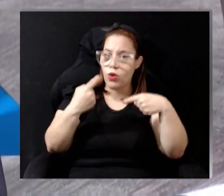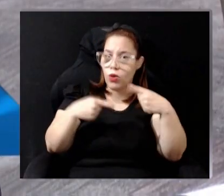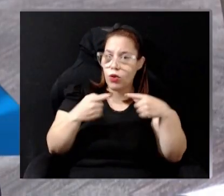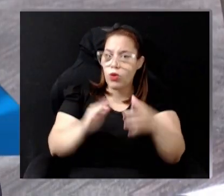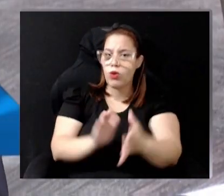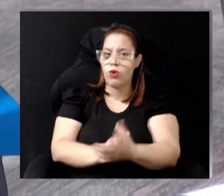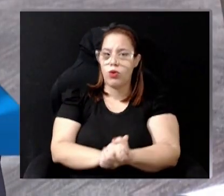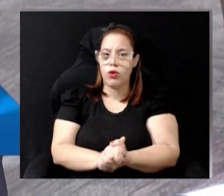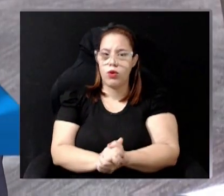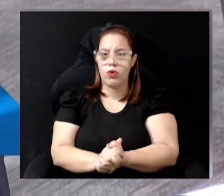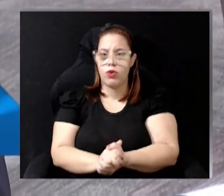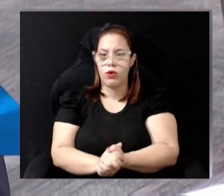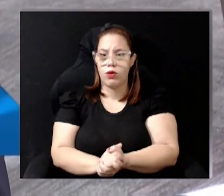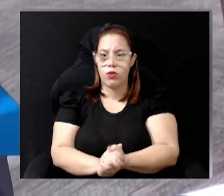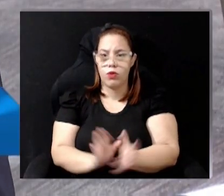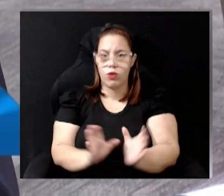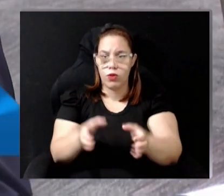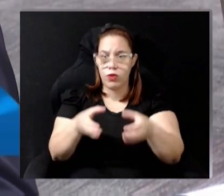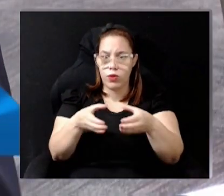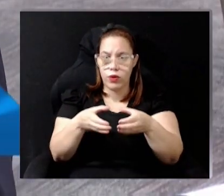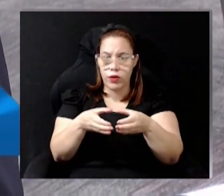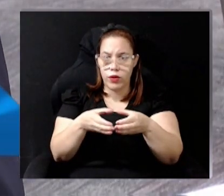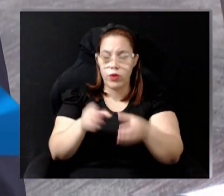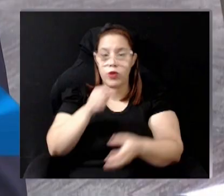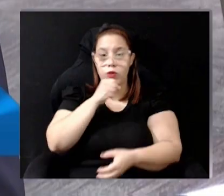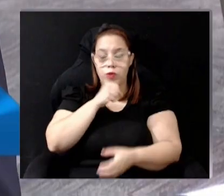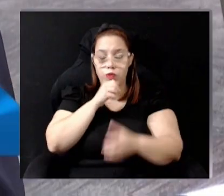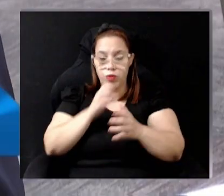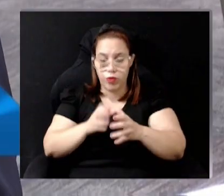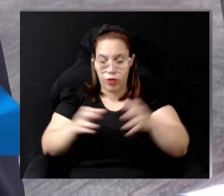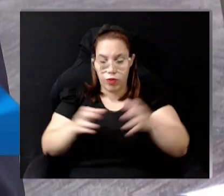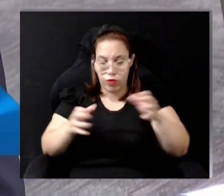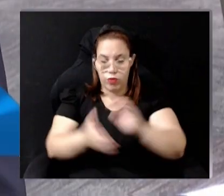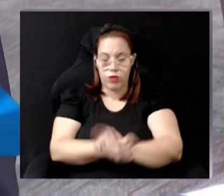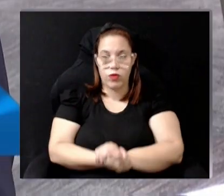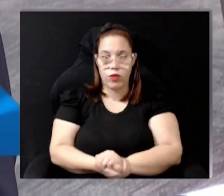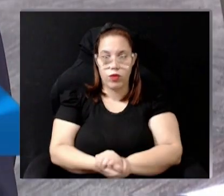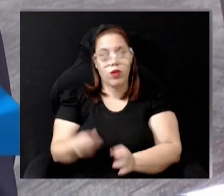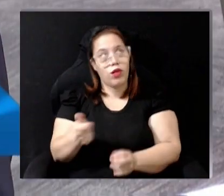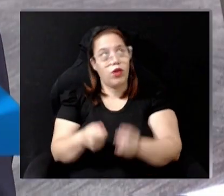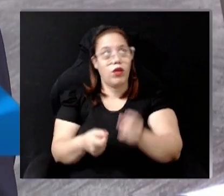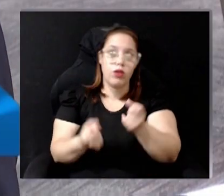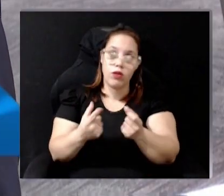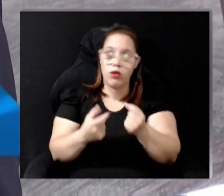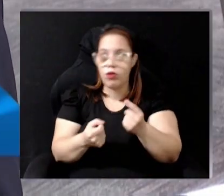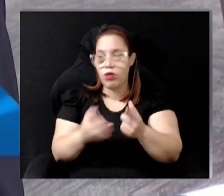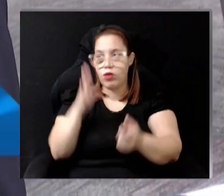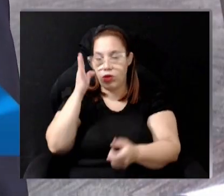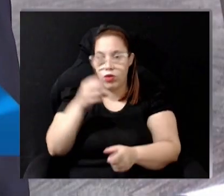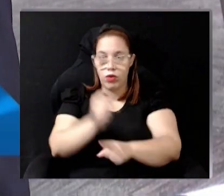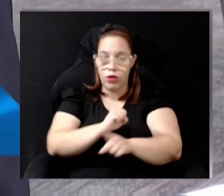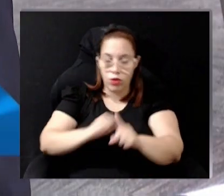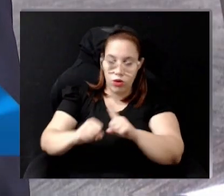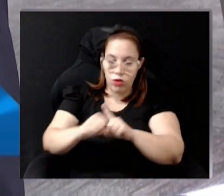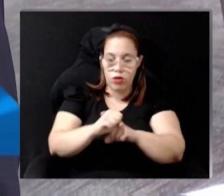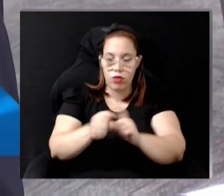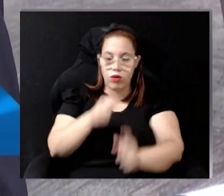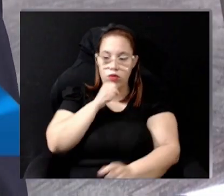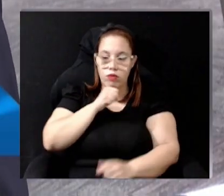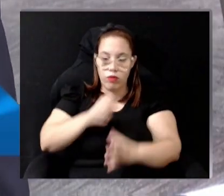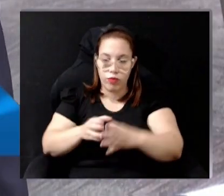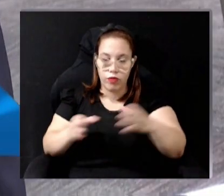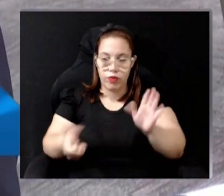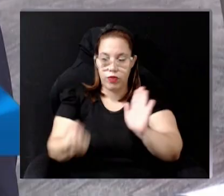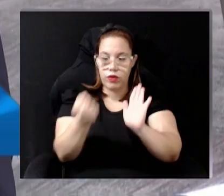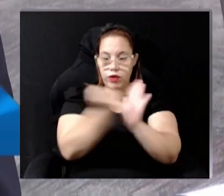o coletivo dos idosos, que é composto por várias pessoas, inclusive a Associação dos Idosos. Eles entregaram um documento ao prefeito, o